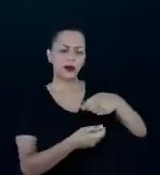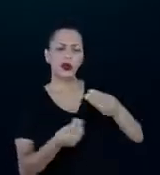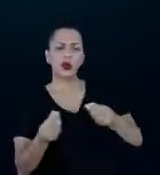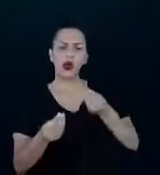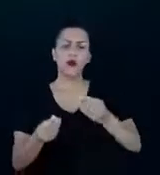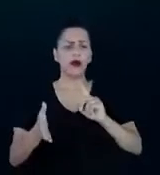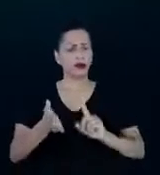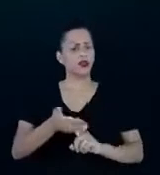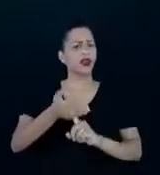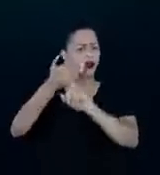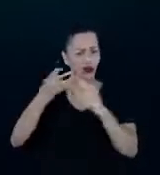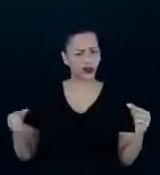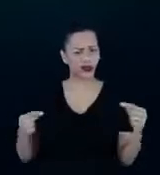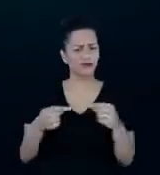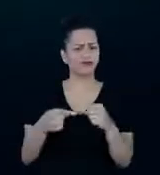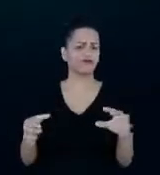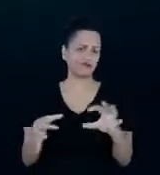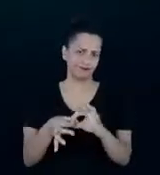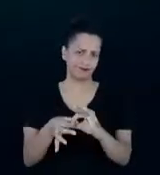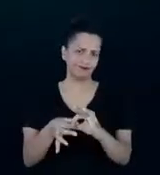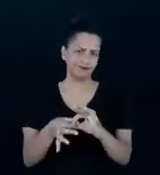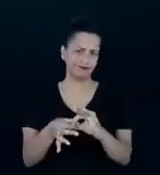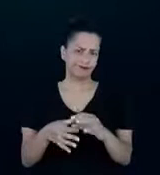tecnológico nacional. Bem,